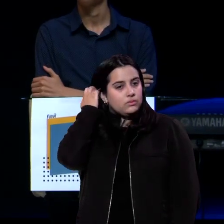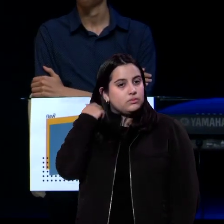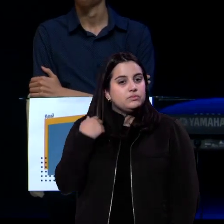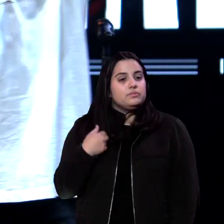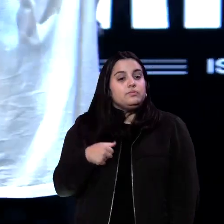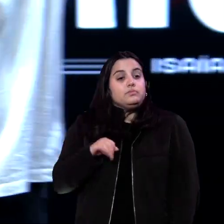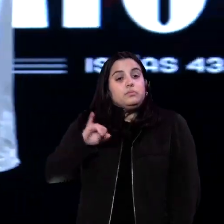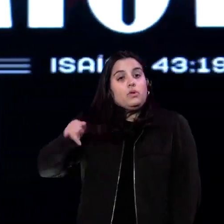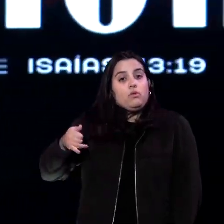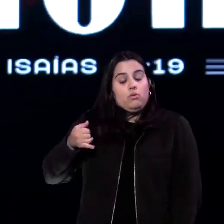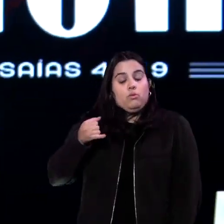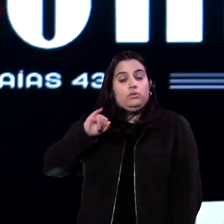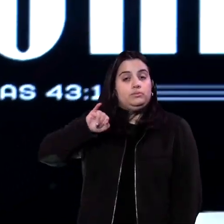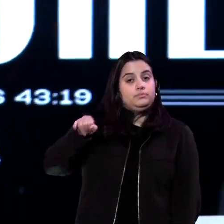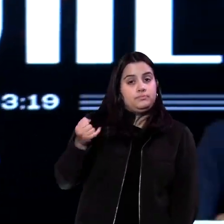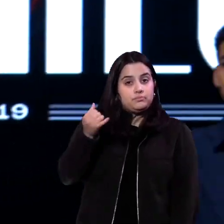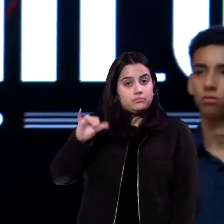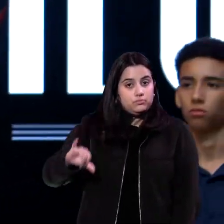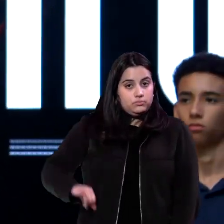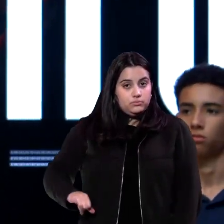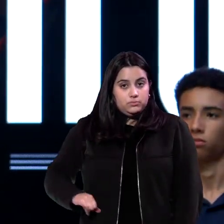Quando Jó sai do tribunal